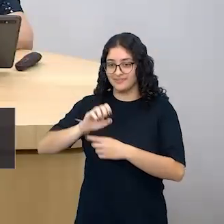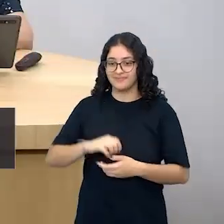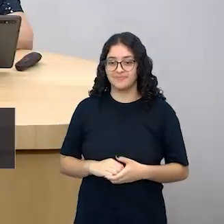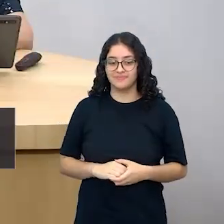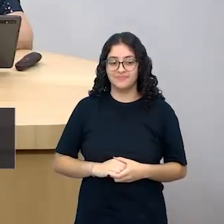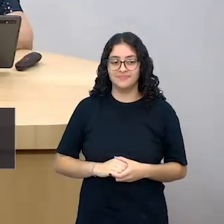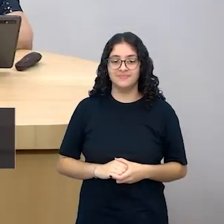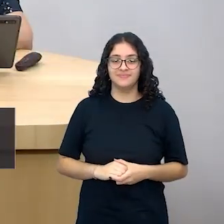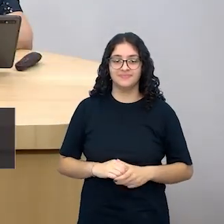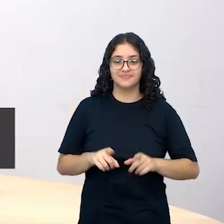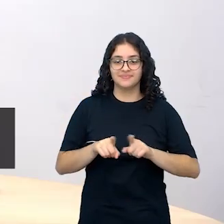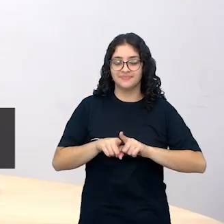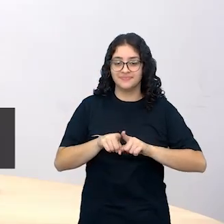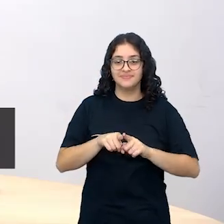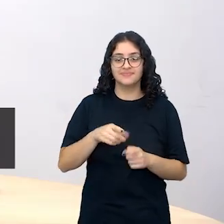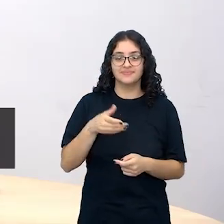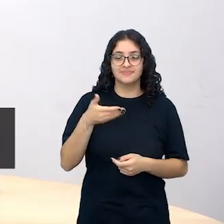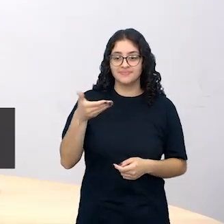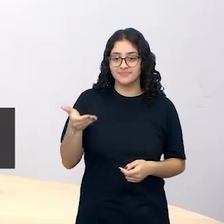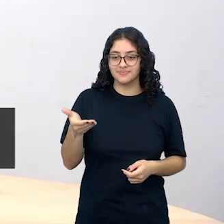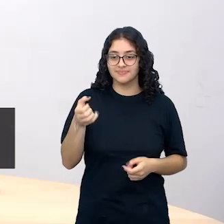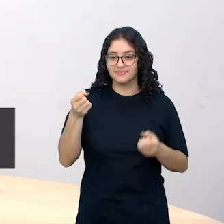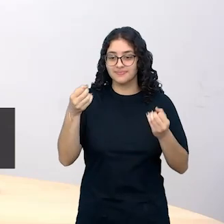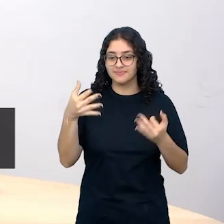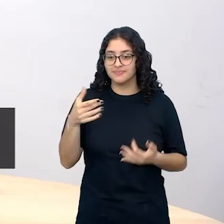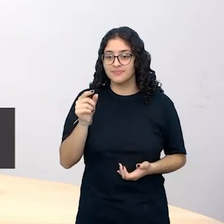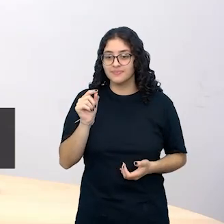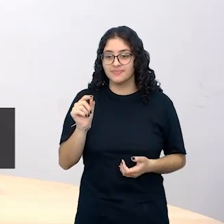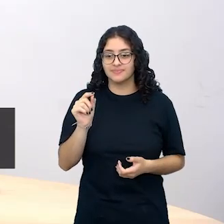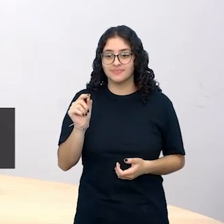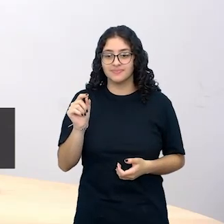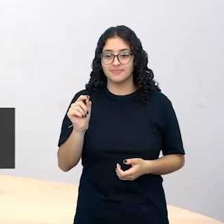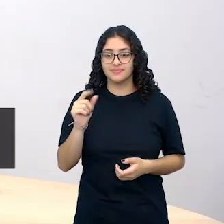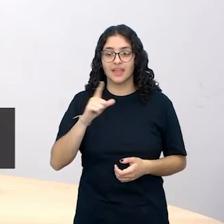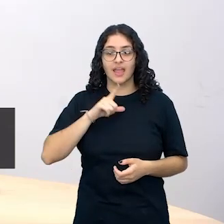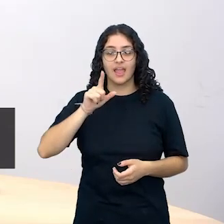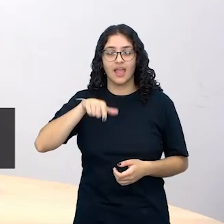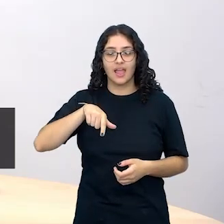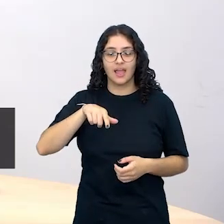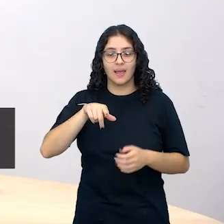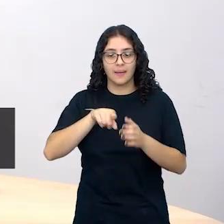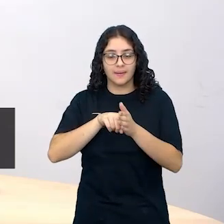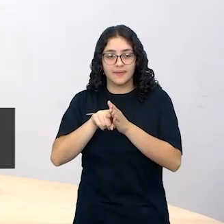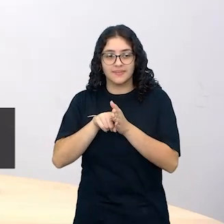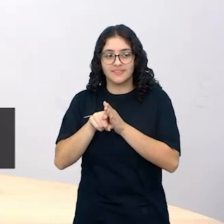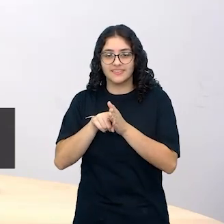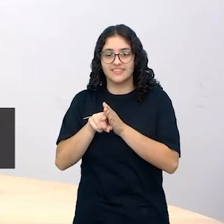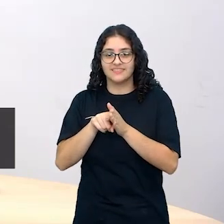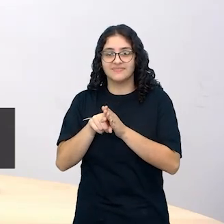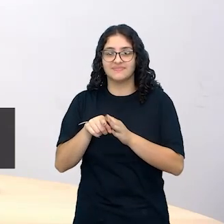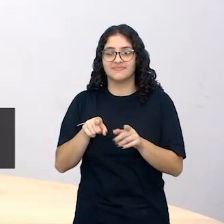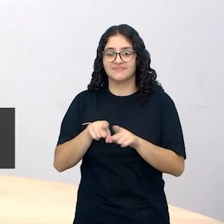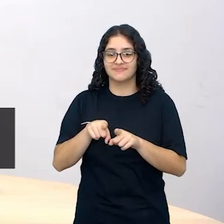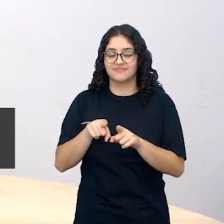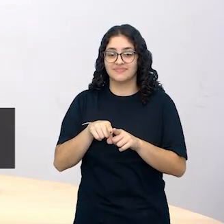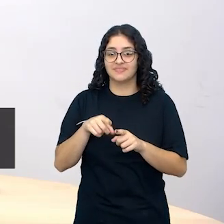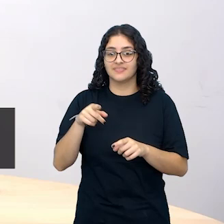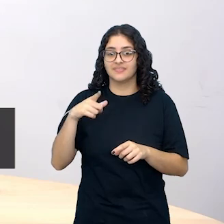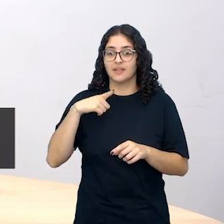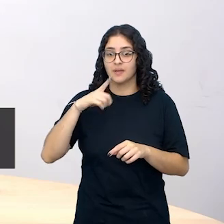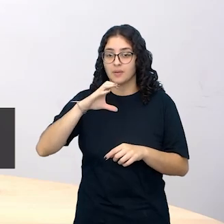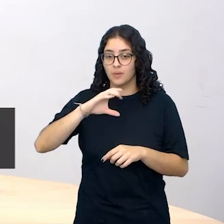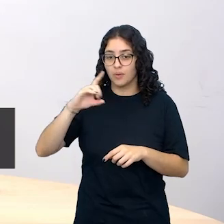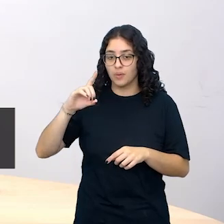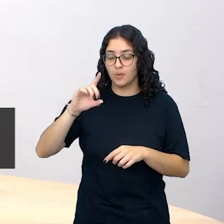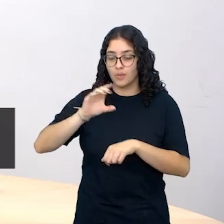professora André que fala da doutora Gekezan, que é pesquisadora de analítica e tem sido coordenadora de cursos